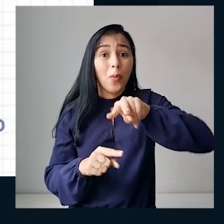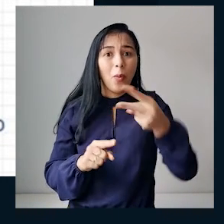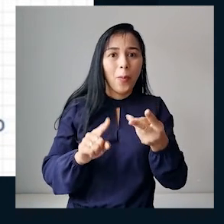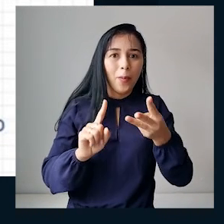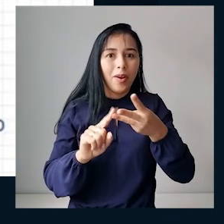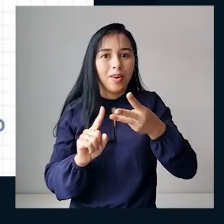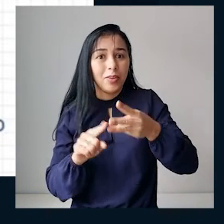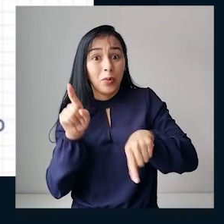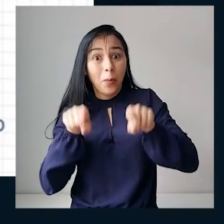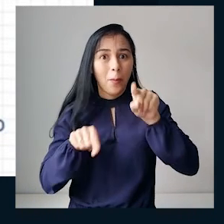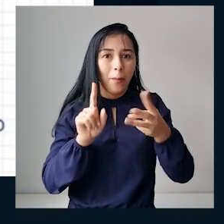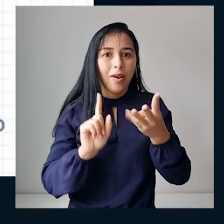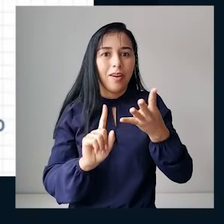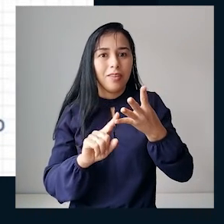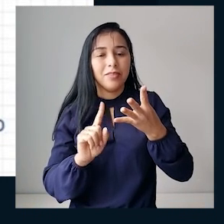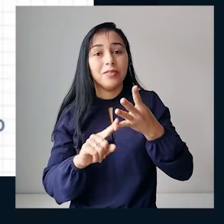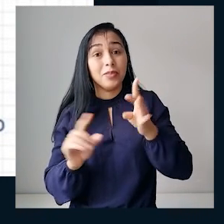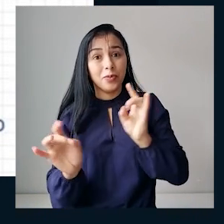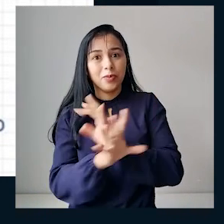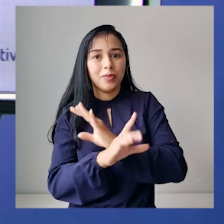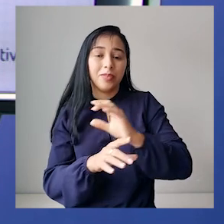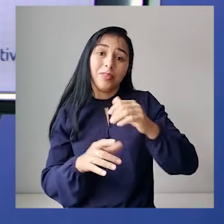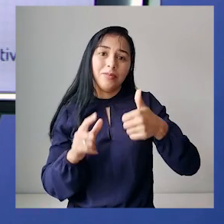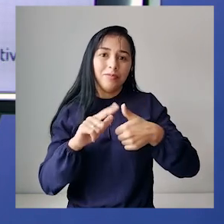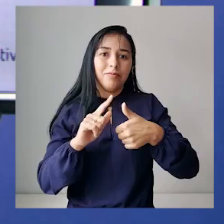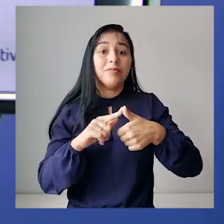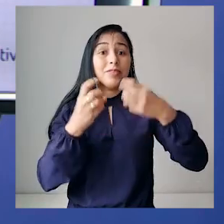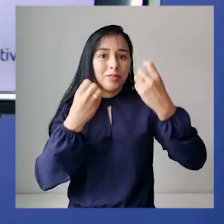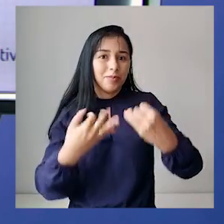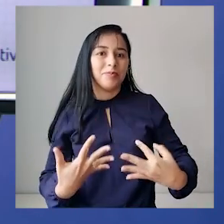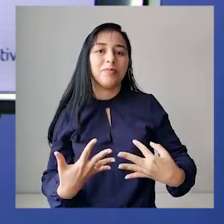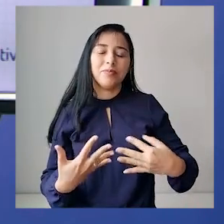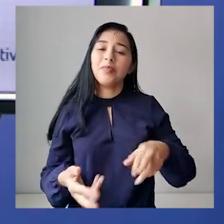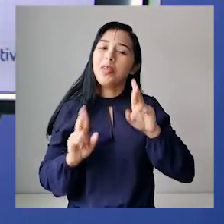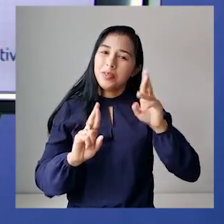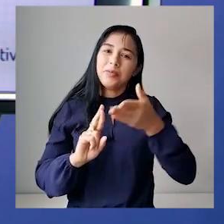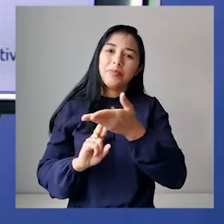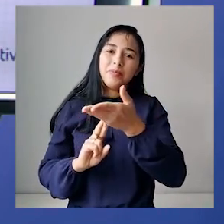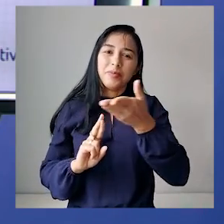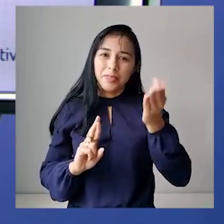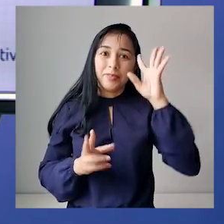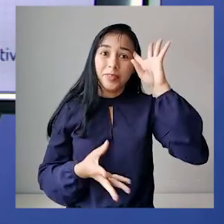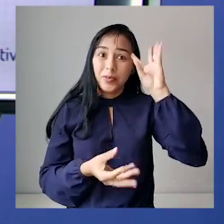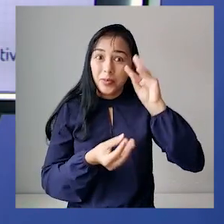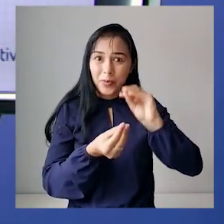de conclusão ou de explicação. Eu espero que eu tenha contribuído com